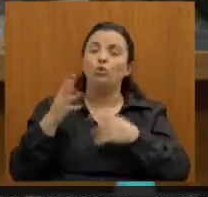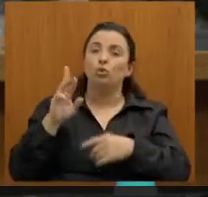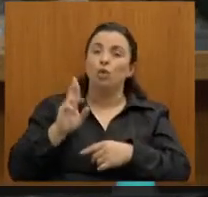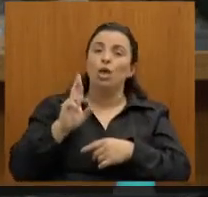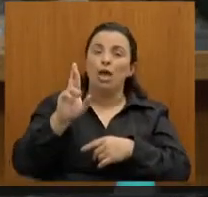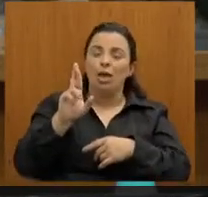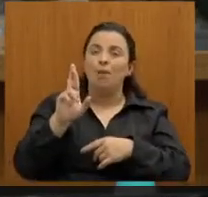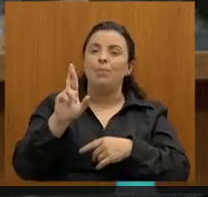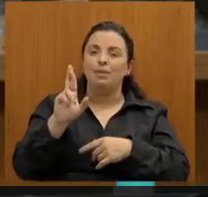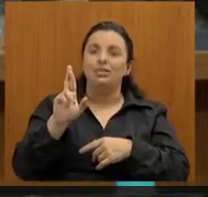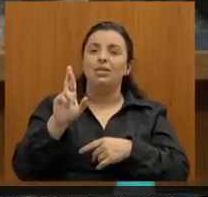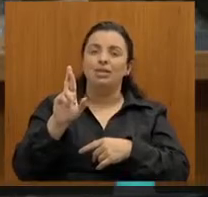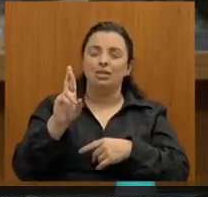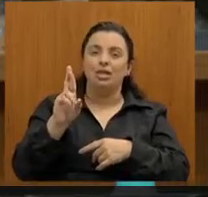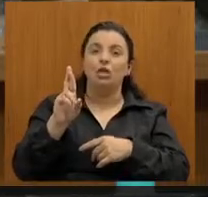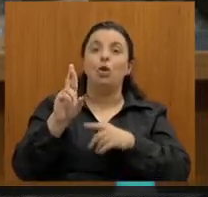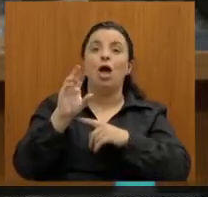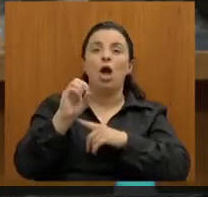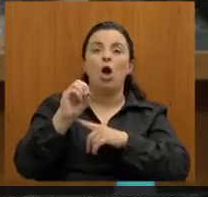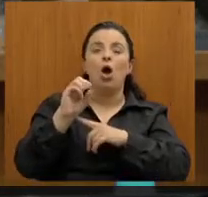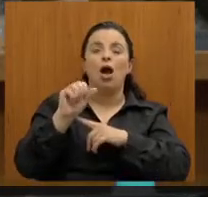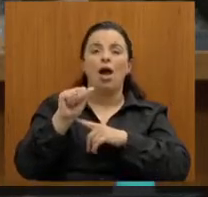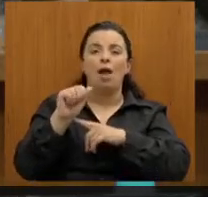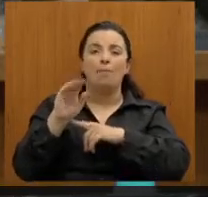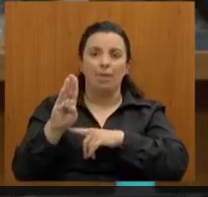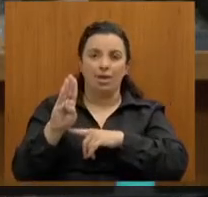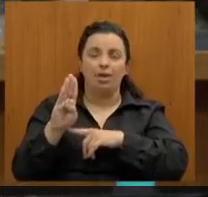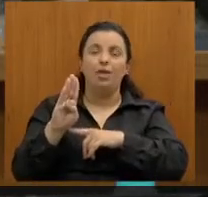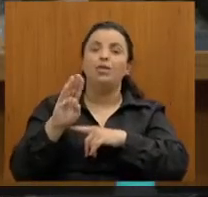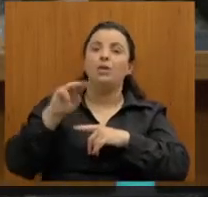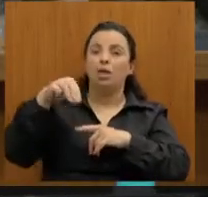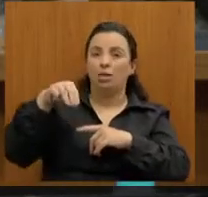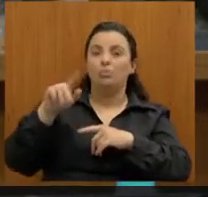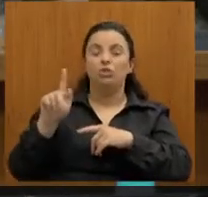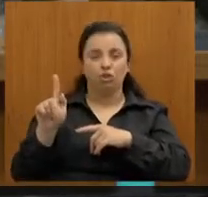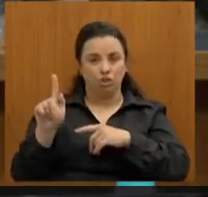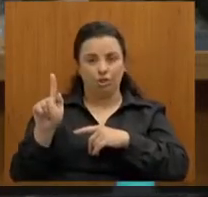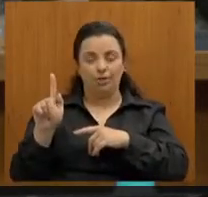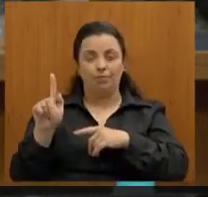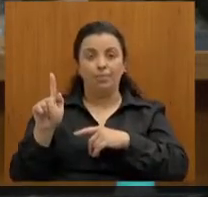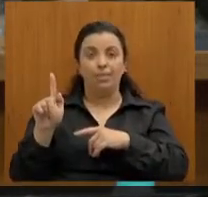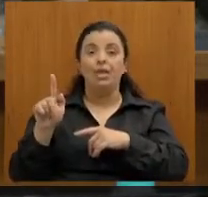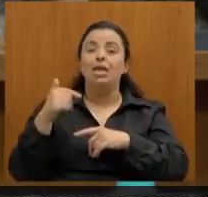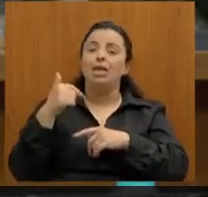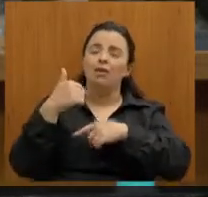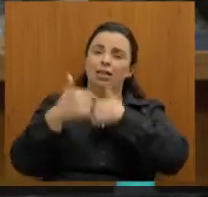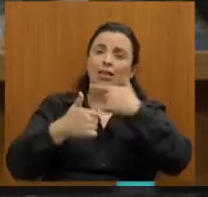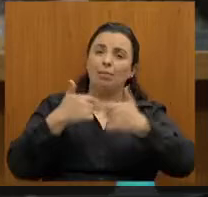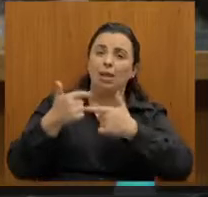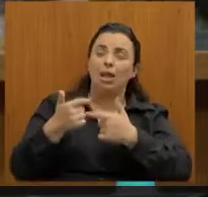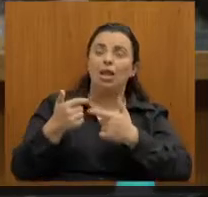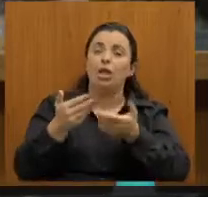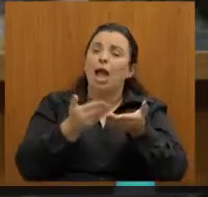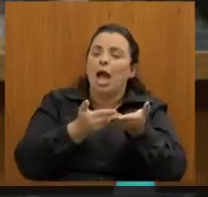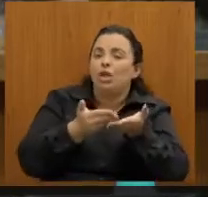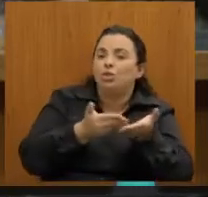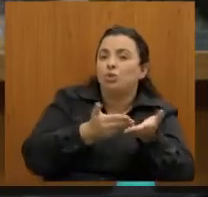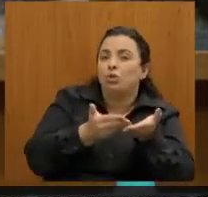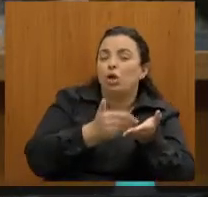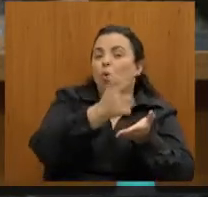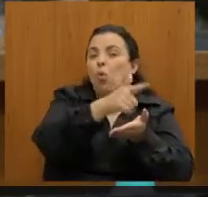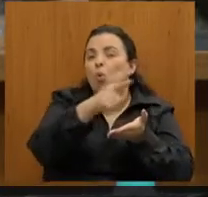forma muito orgulhosa ao a BMG que vem trabalhando de forma articulada com